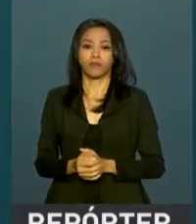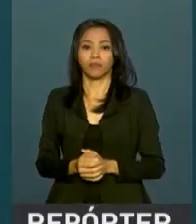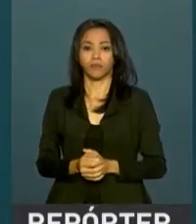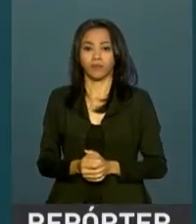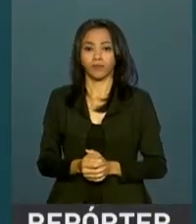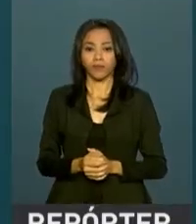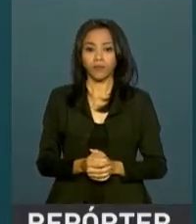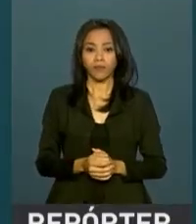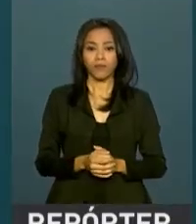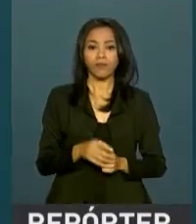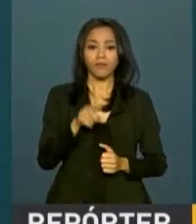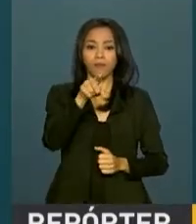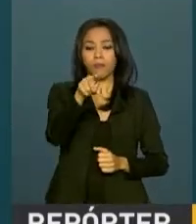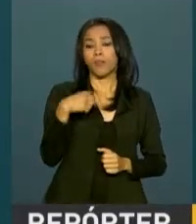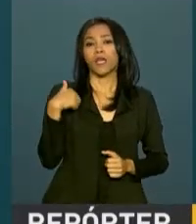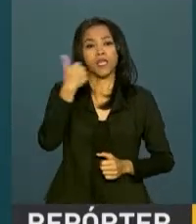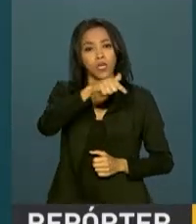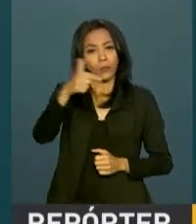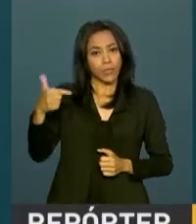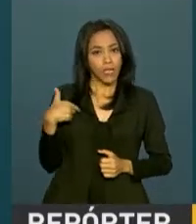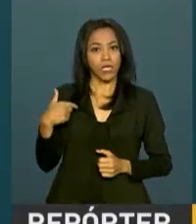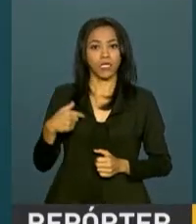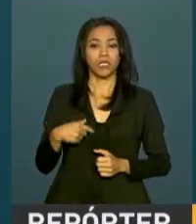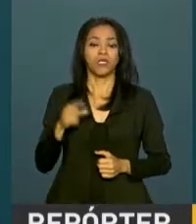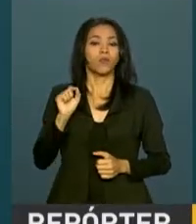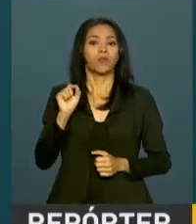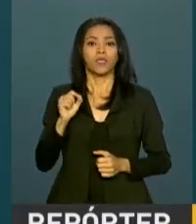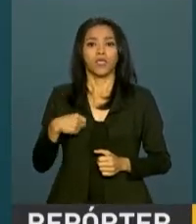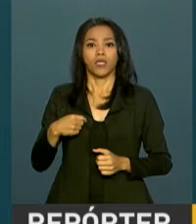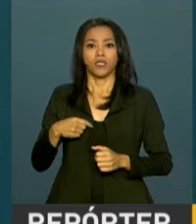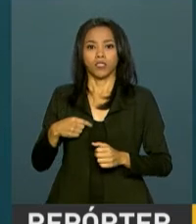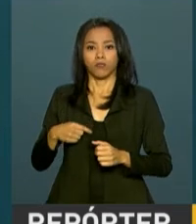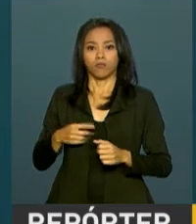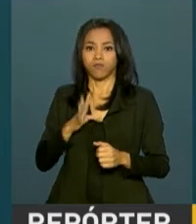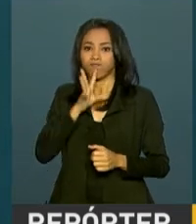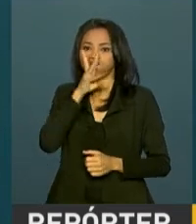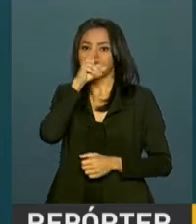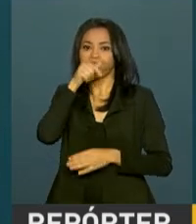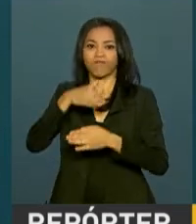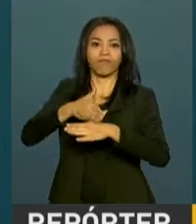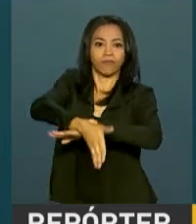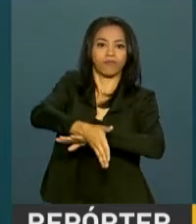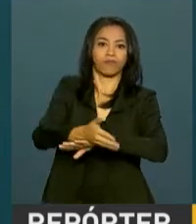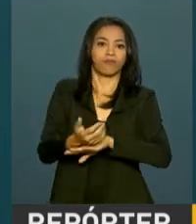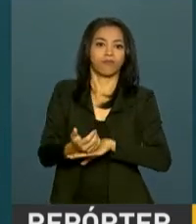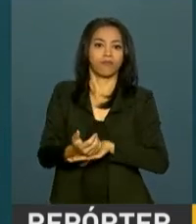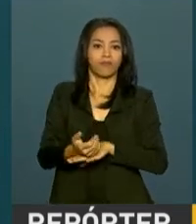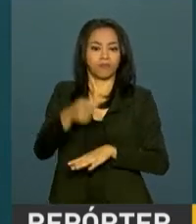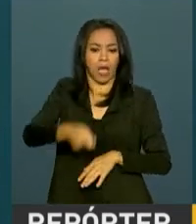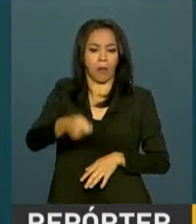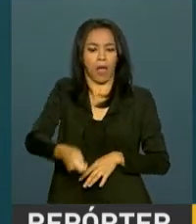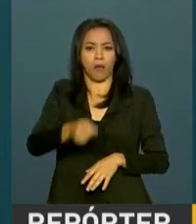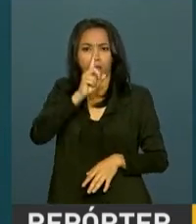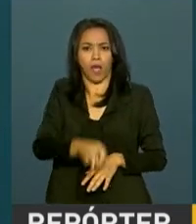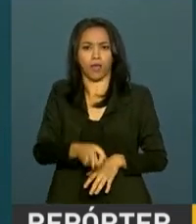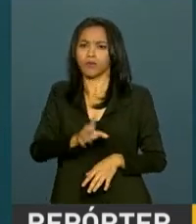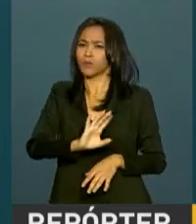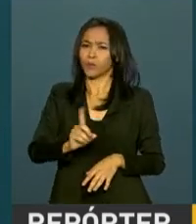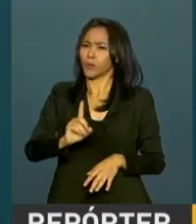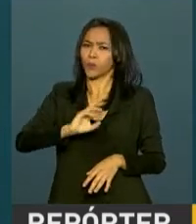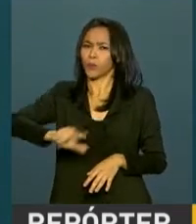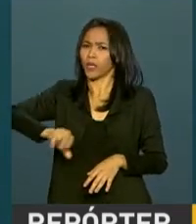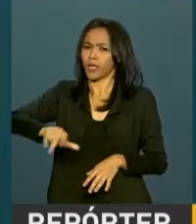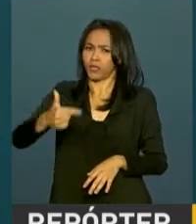não há nenhuma intenção intervencionista não faz parte do nosso papel não